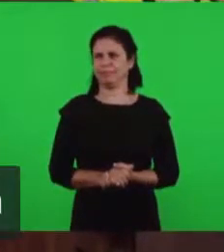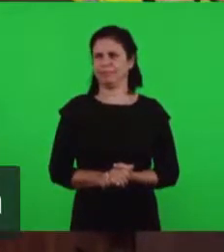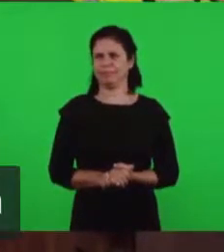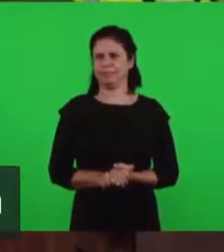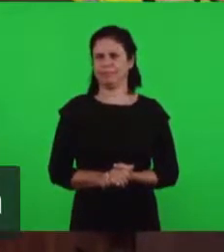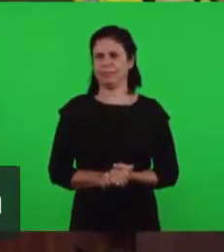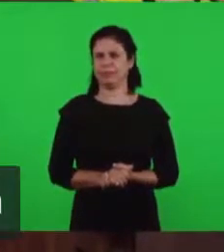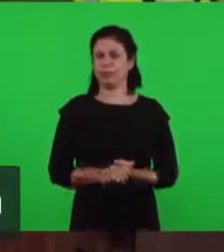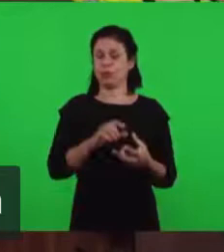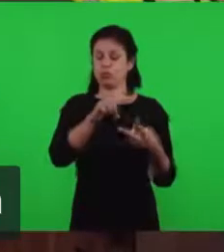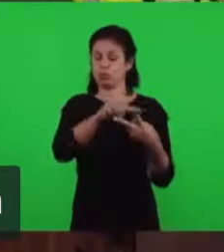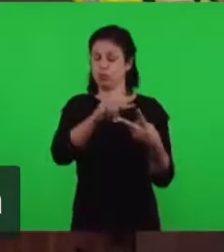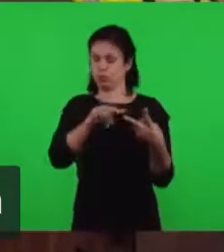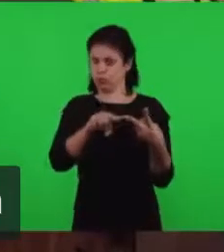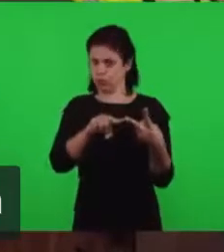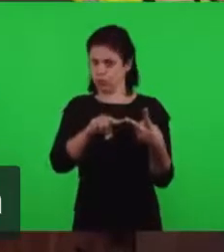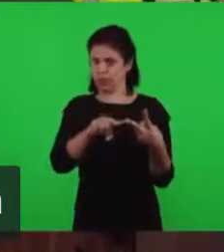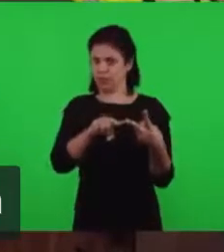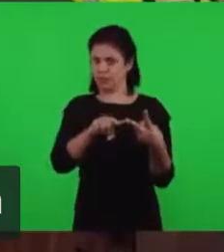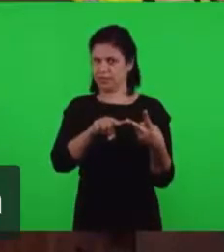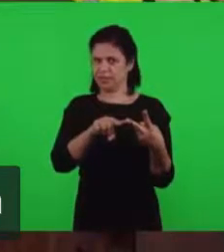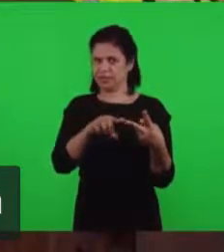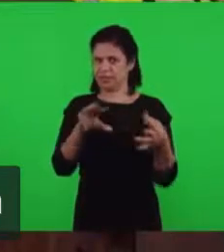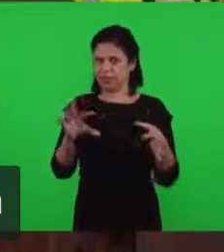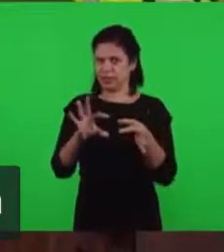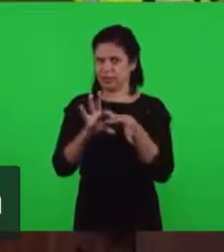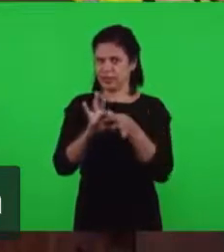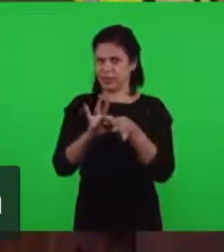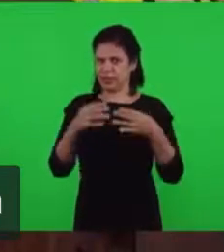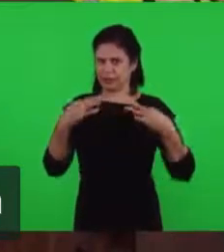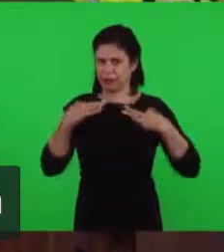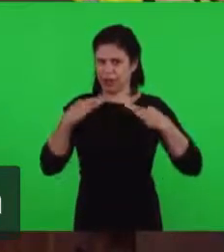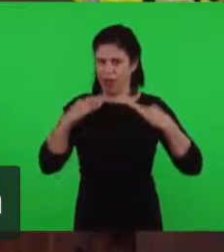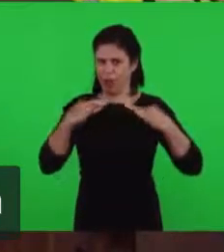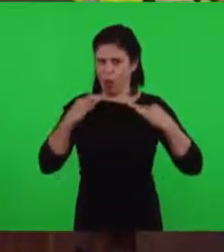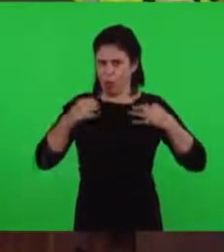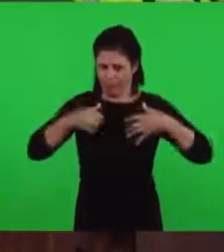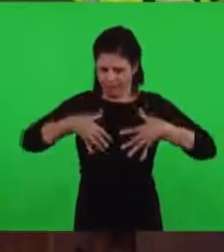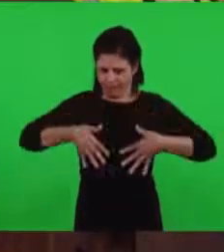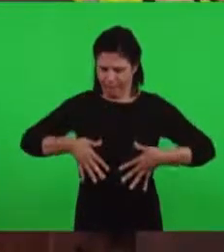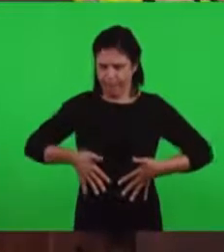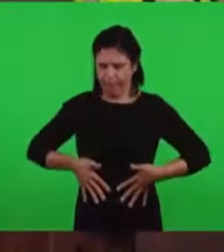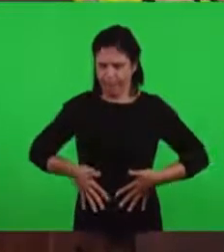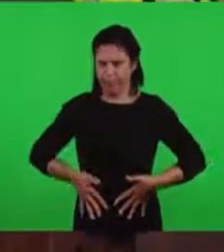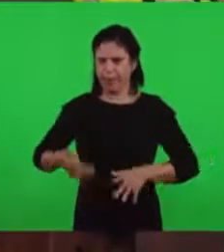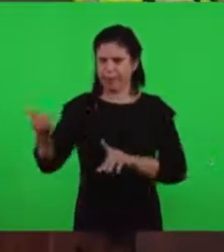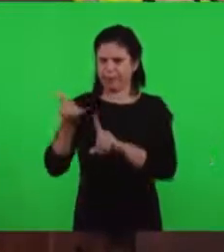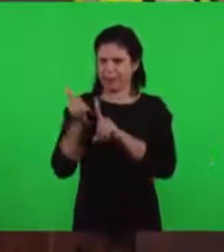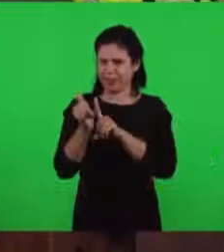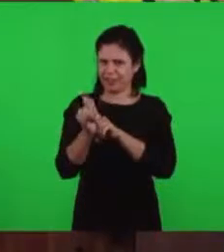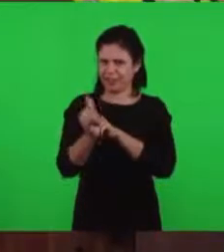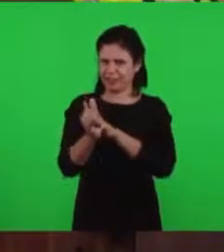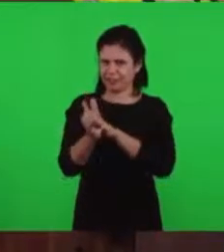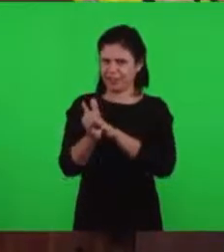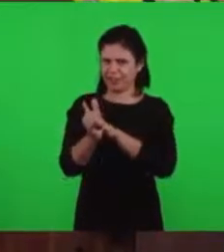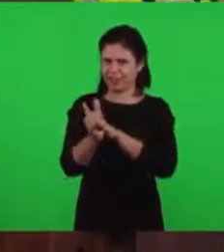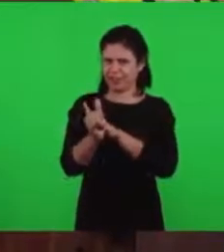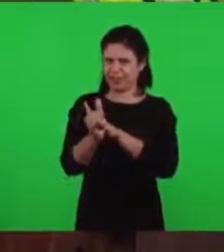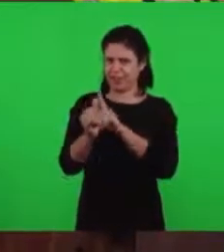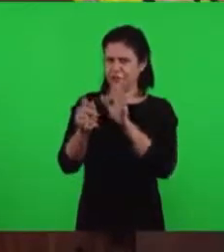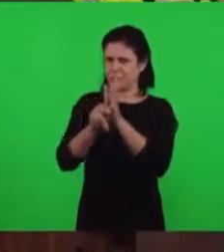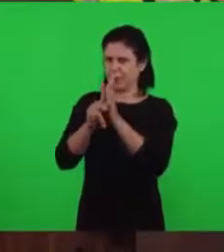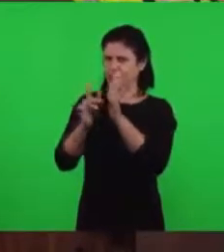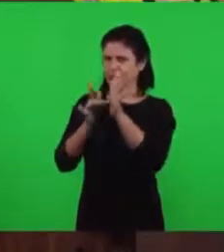fazem parte da vestimenta profética vista lá na eternidade por joão